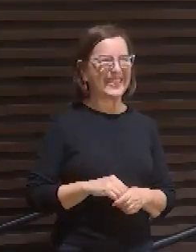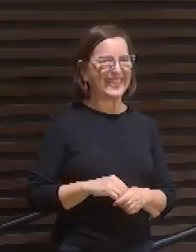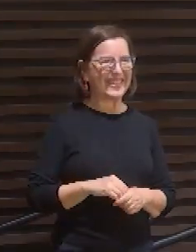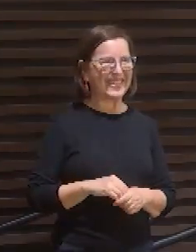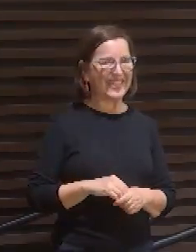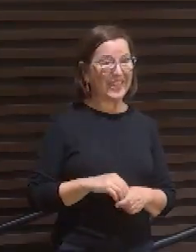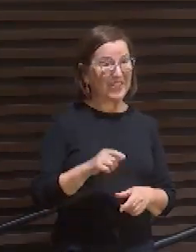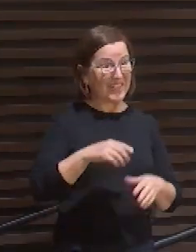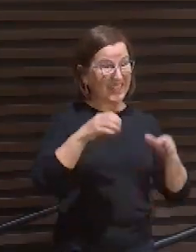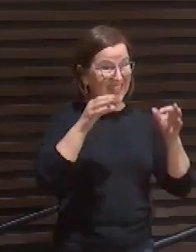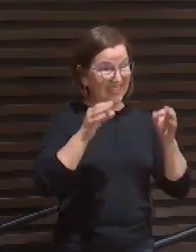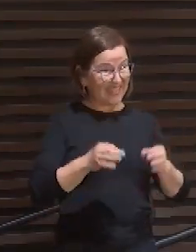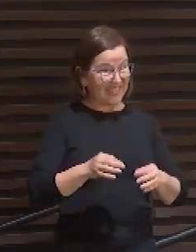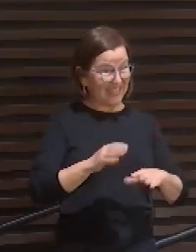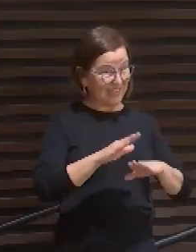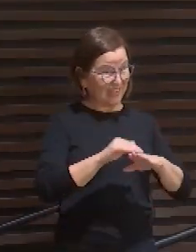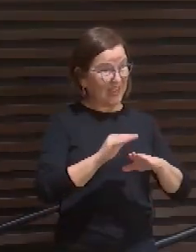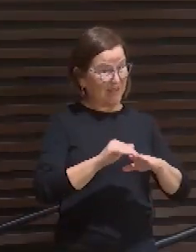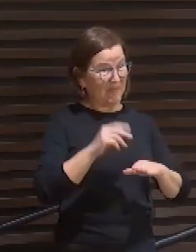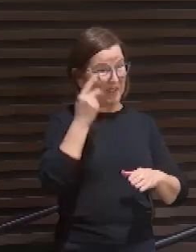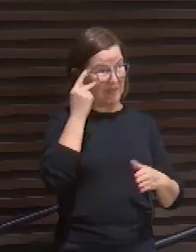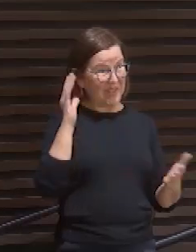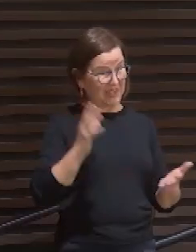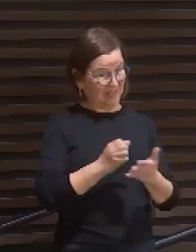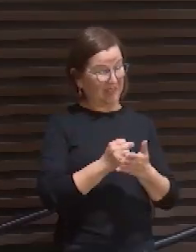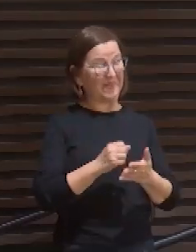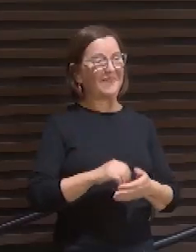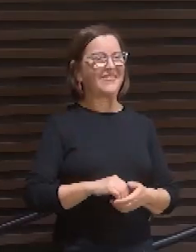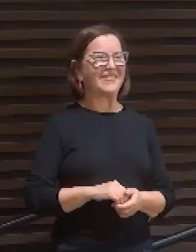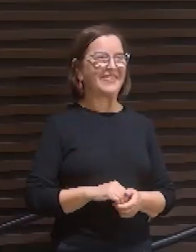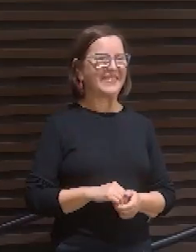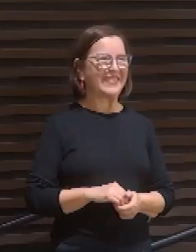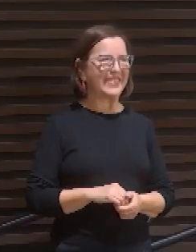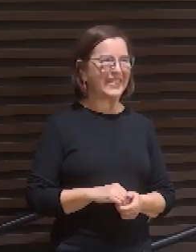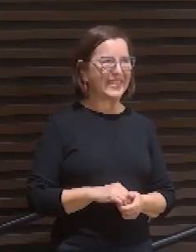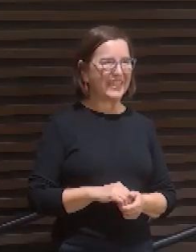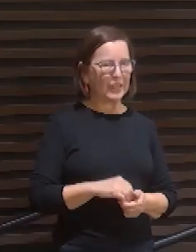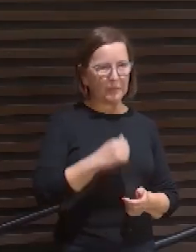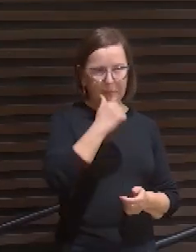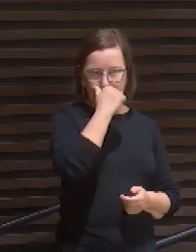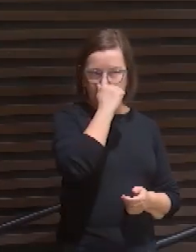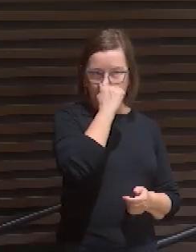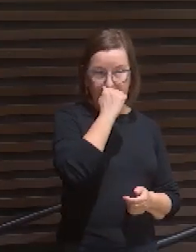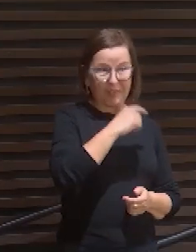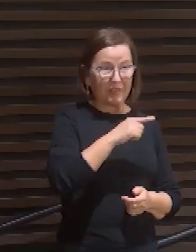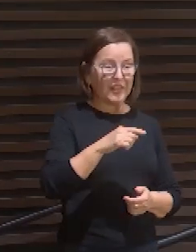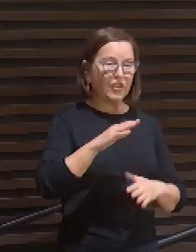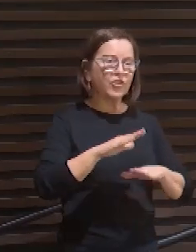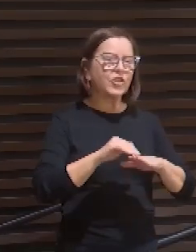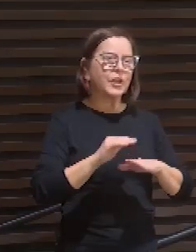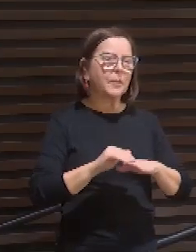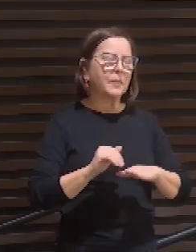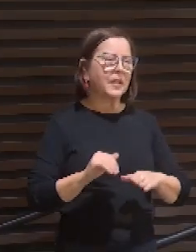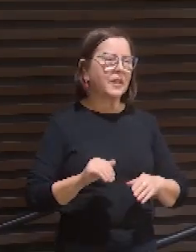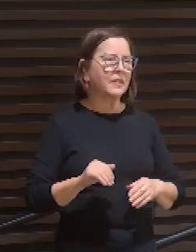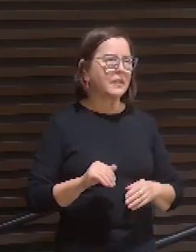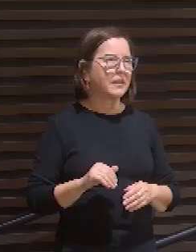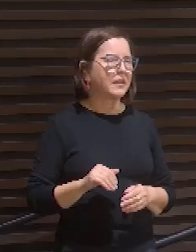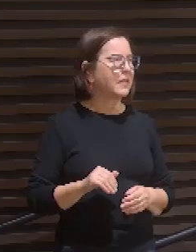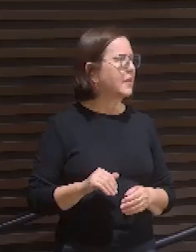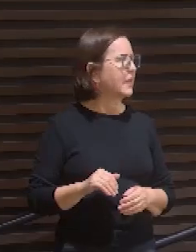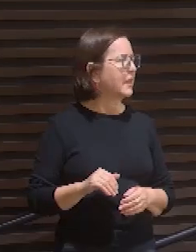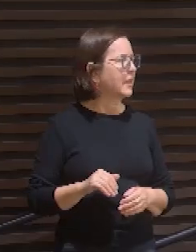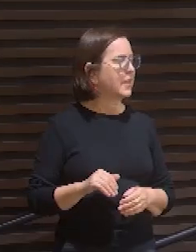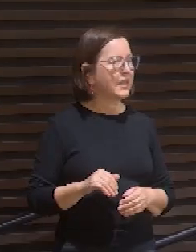Você tem certeza que você foi chamado? Ok. E você foi chamado, o que que tem mais aí no